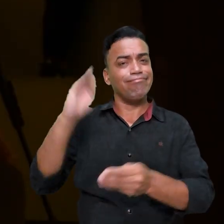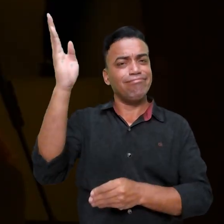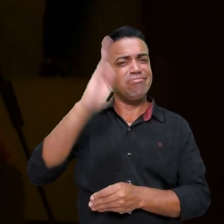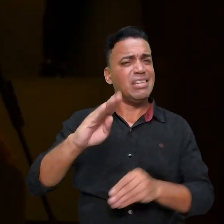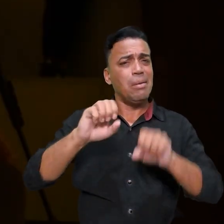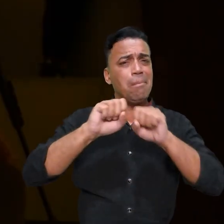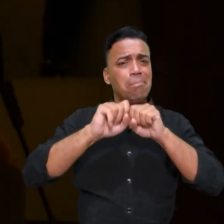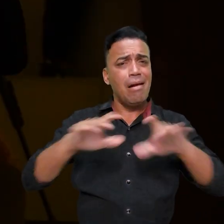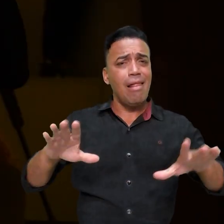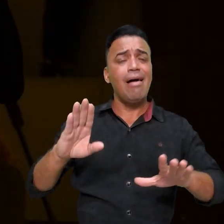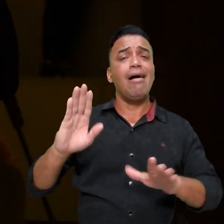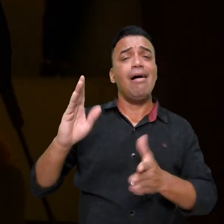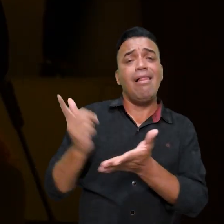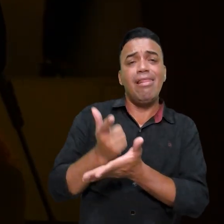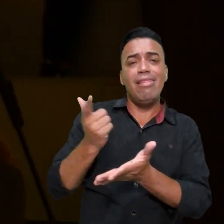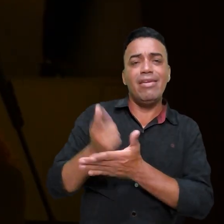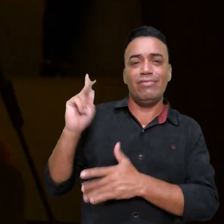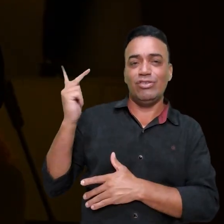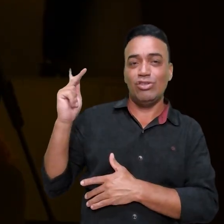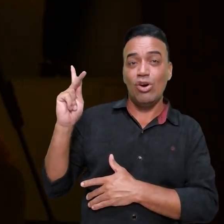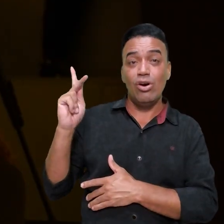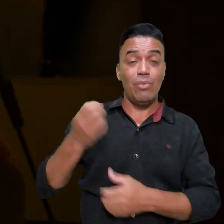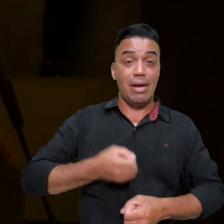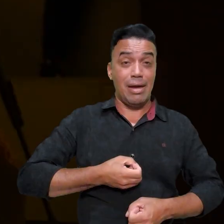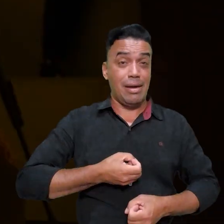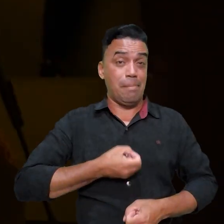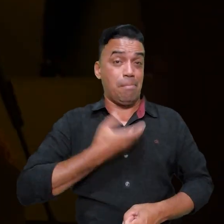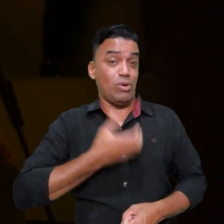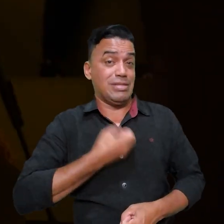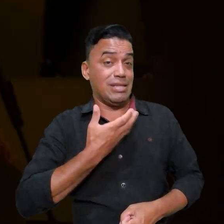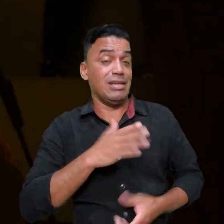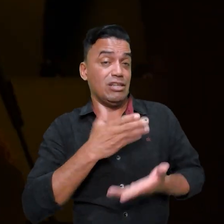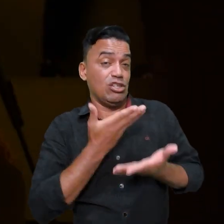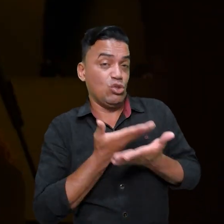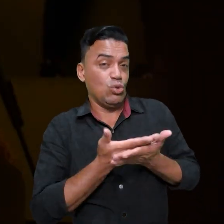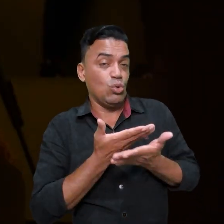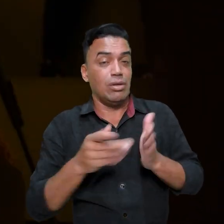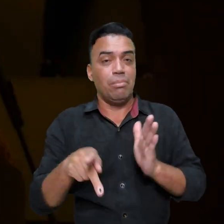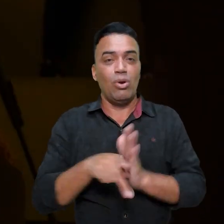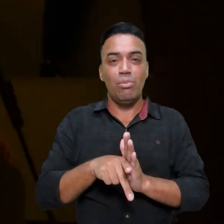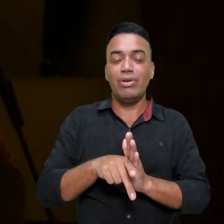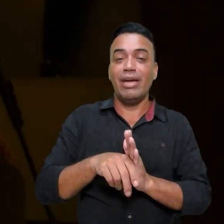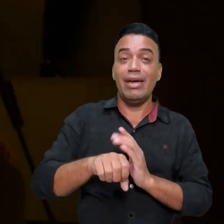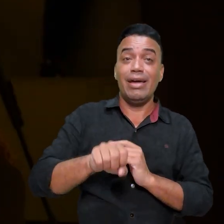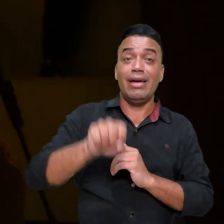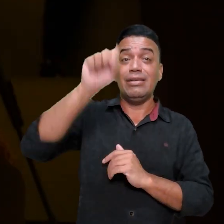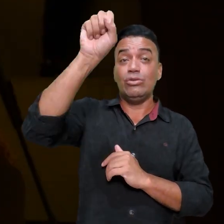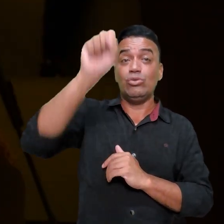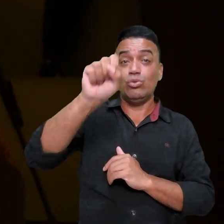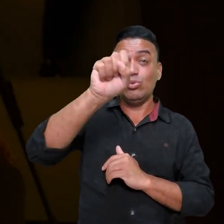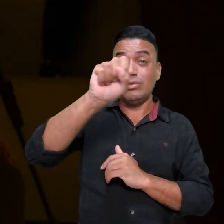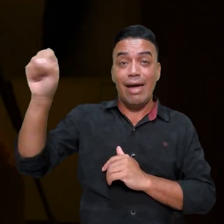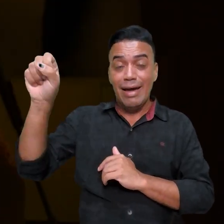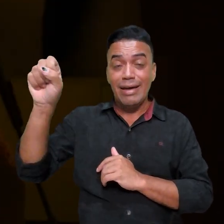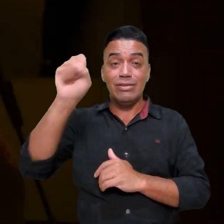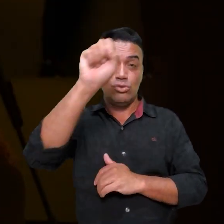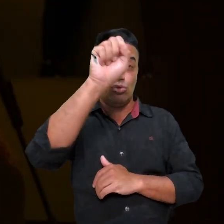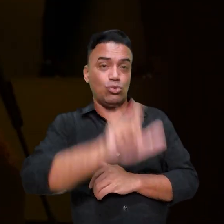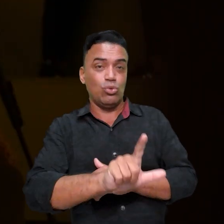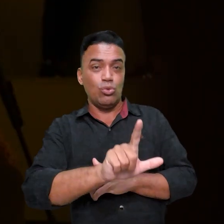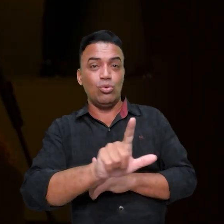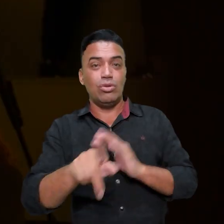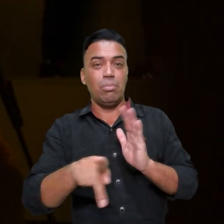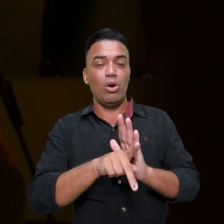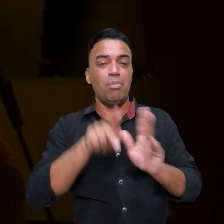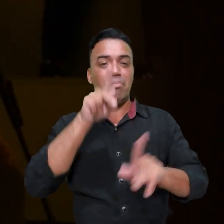estar em todo o livro de história, mas não são essas as poesias que a gente estuda. A gente estuda muita poesia de poeta do Sudeste e do Sul. Não estão nos nossos livros as